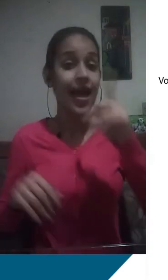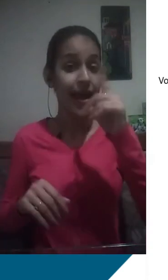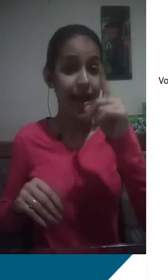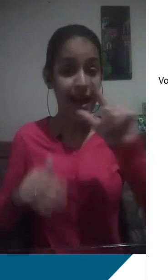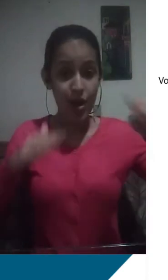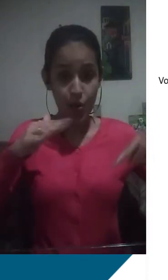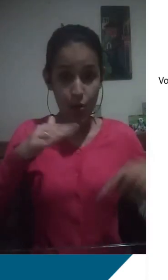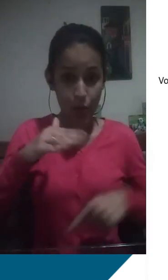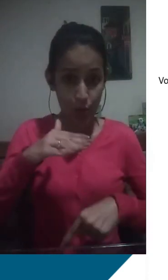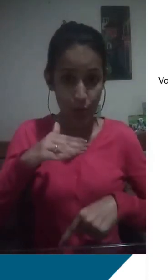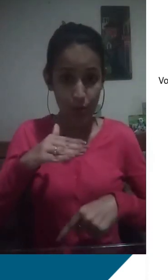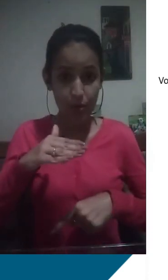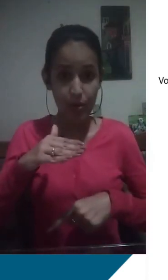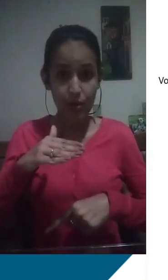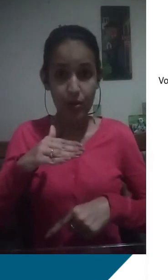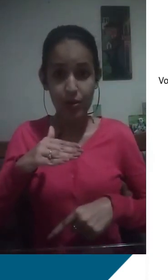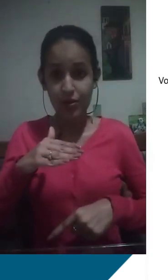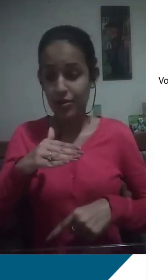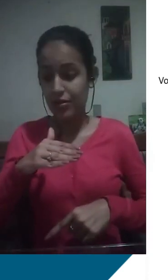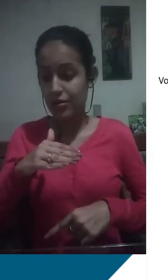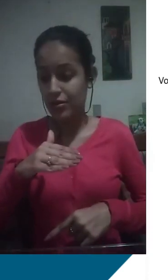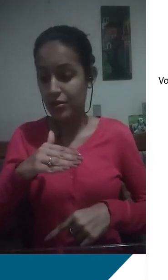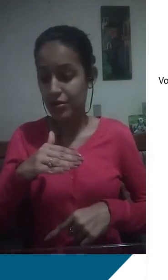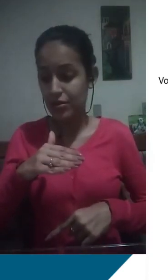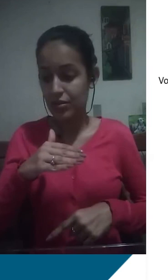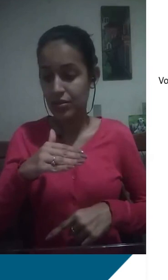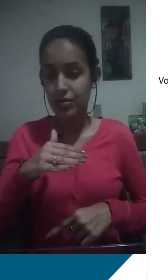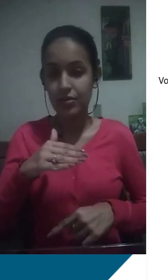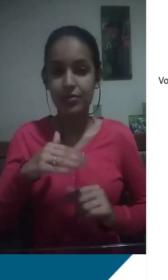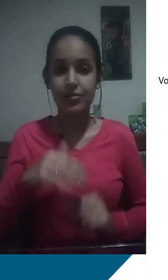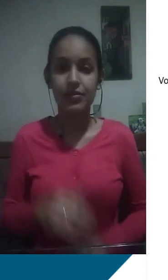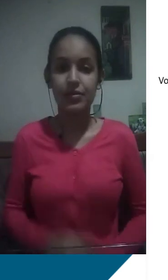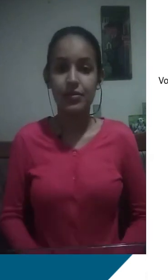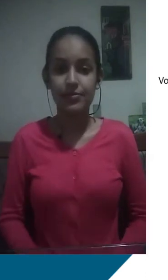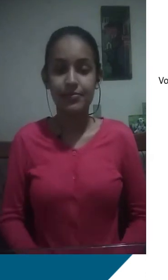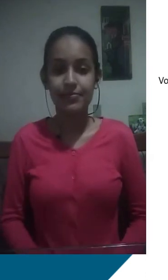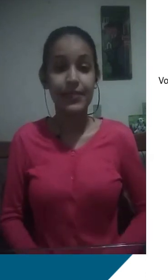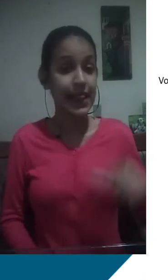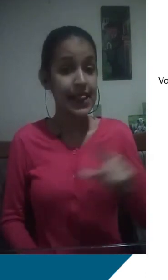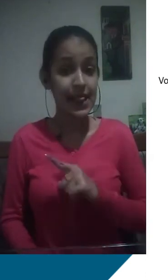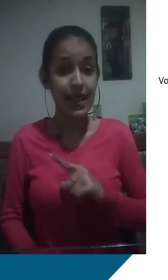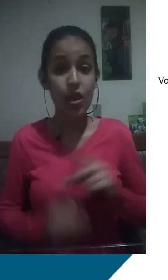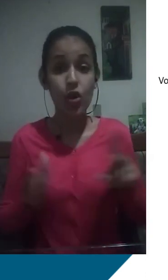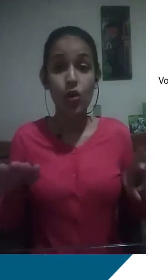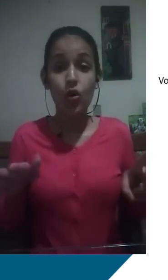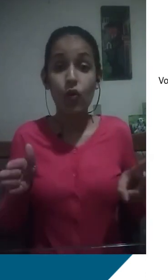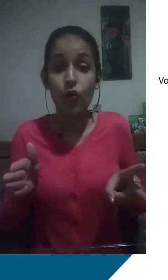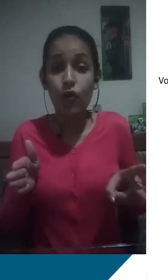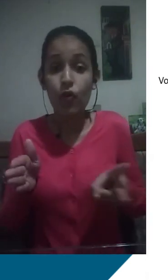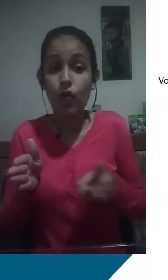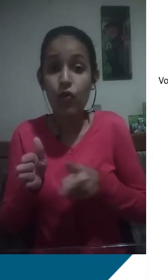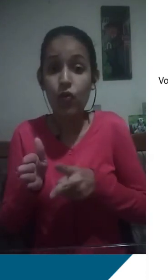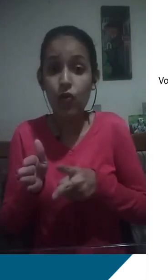mais densa, né? Ou seja, é a que tem menor volume, é a de 4 graus Celsius. Né? E a de 0 graus